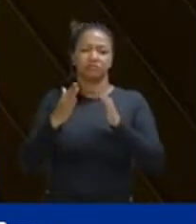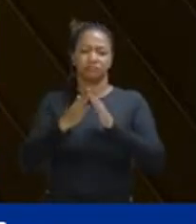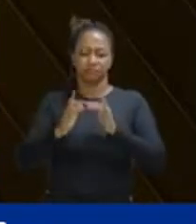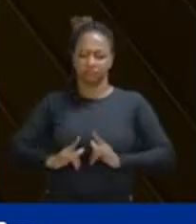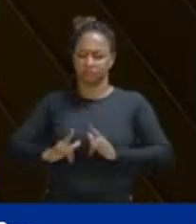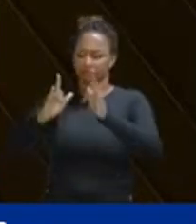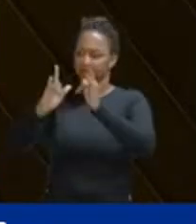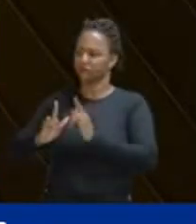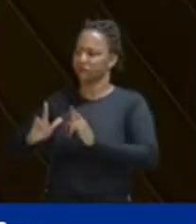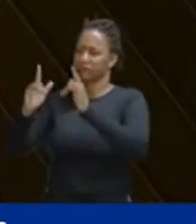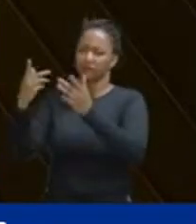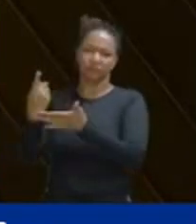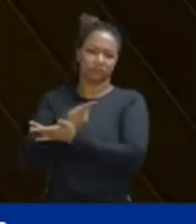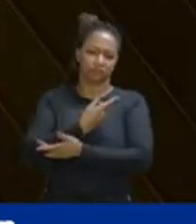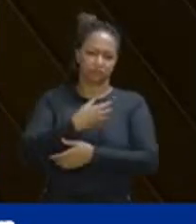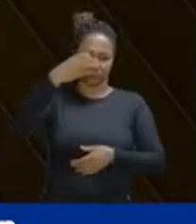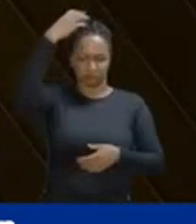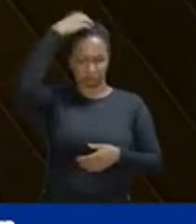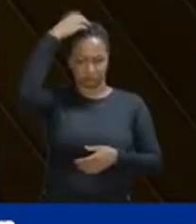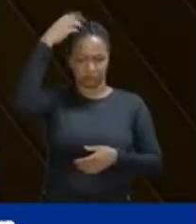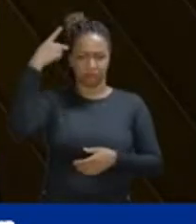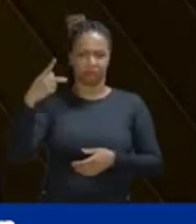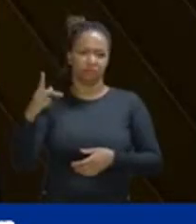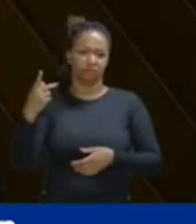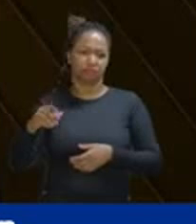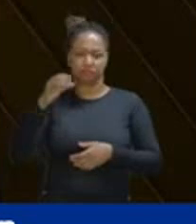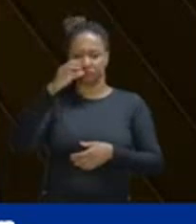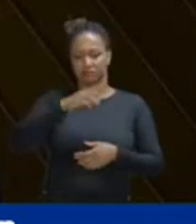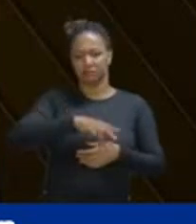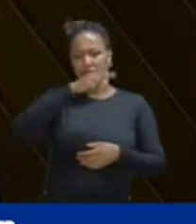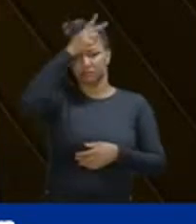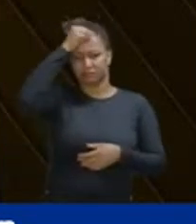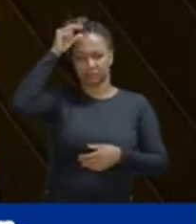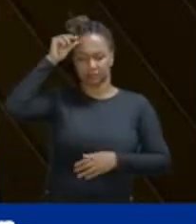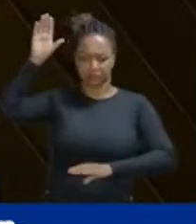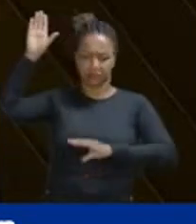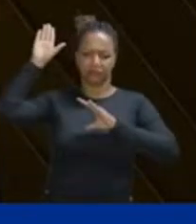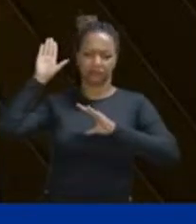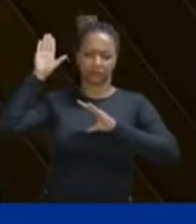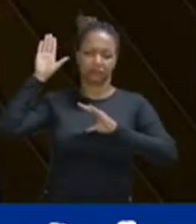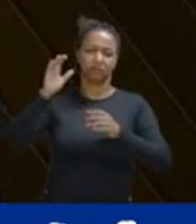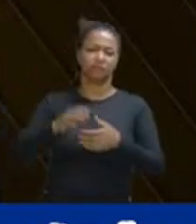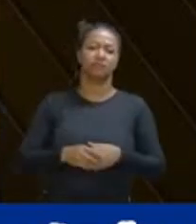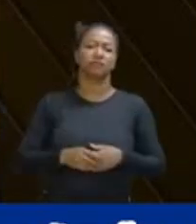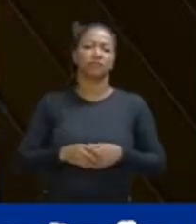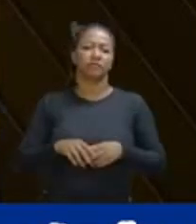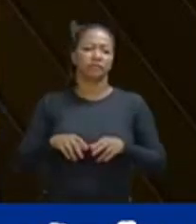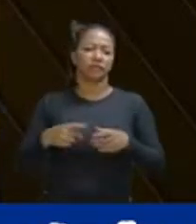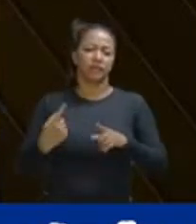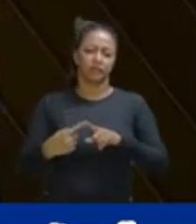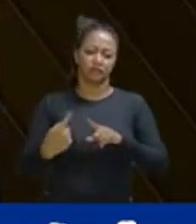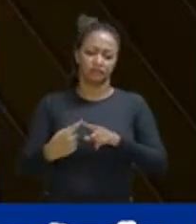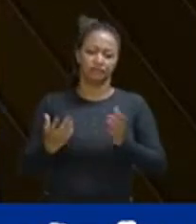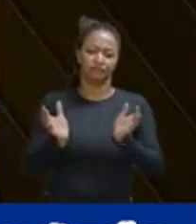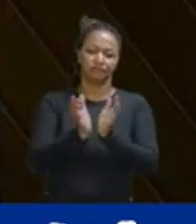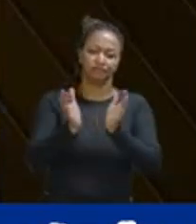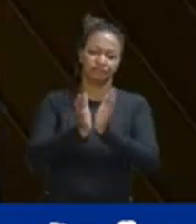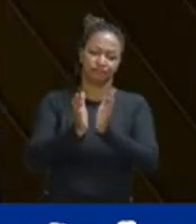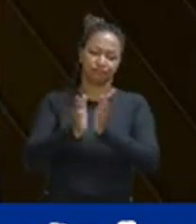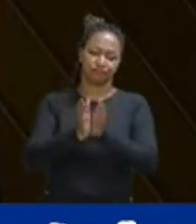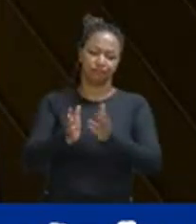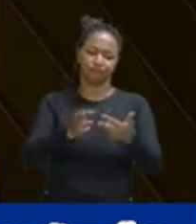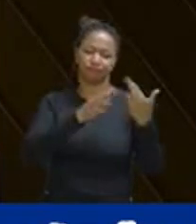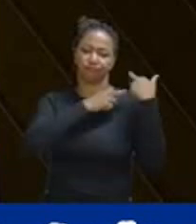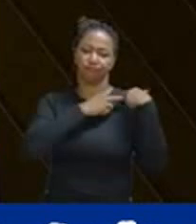Nunes não acontece por culpa ou descaso do atual prefeito e candidato à reeleição, tampouco pela equipe responsável pelo